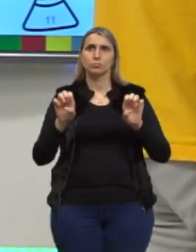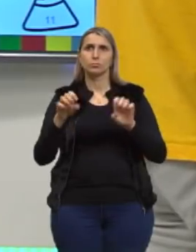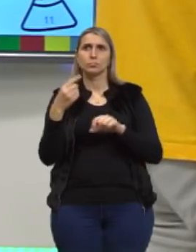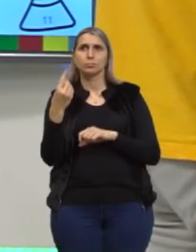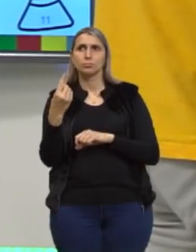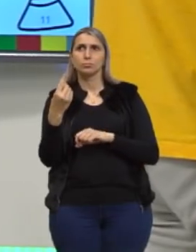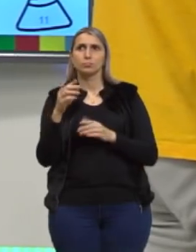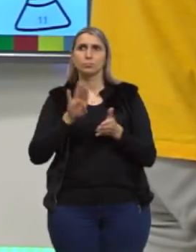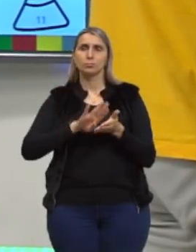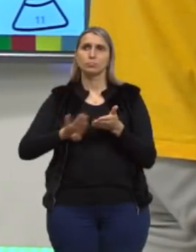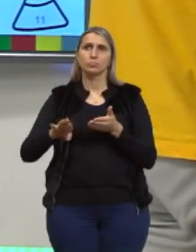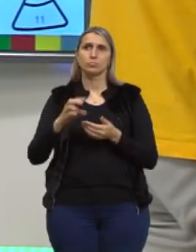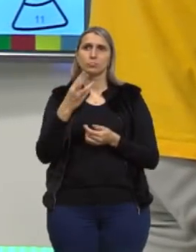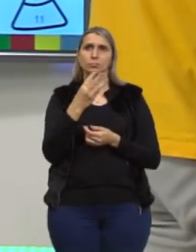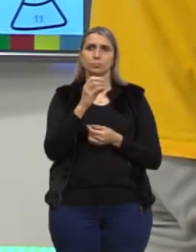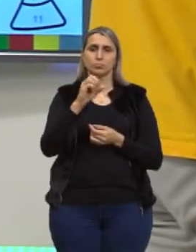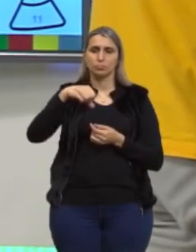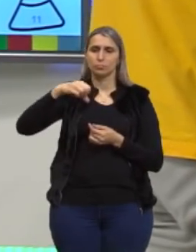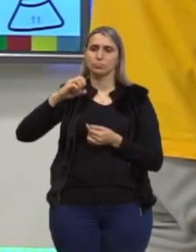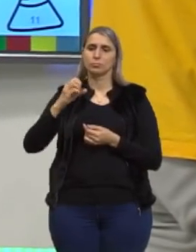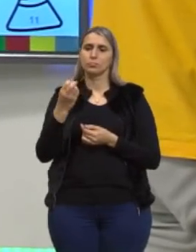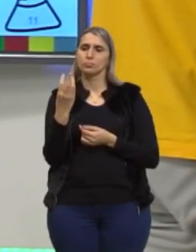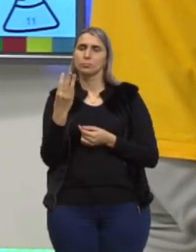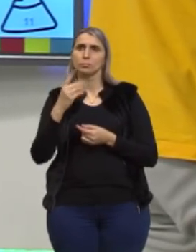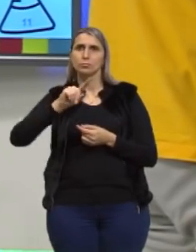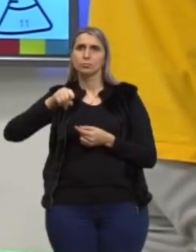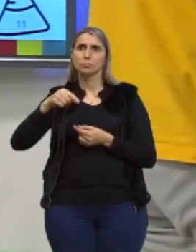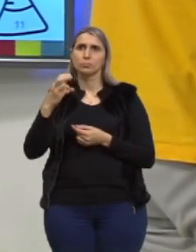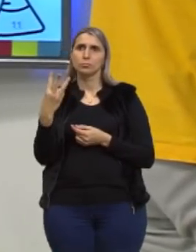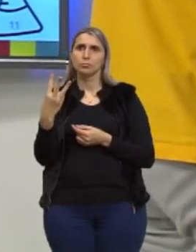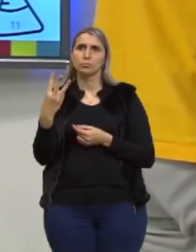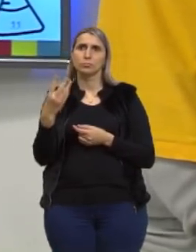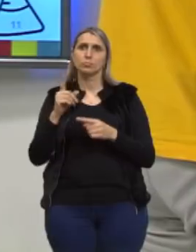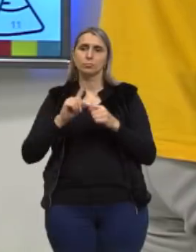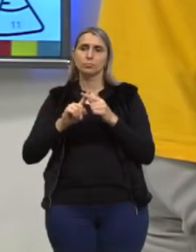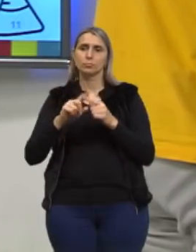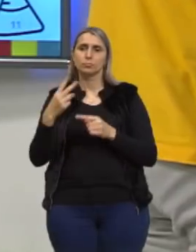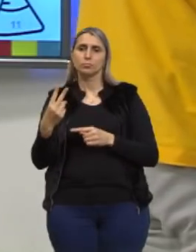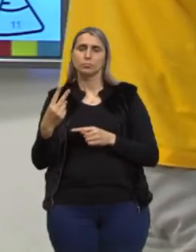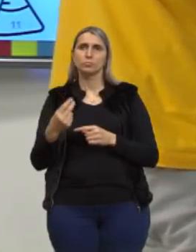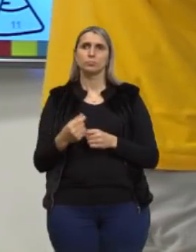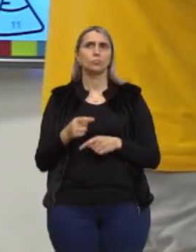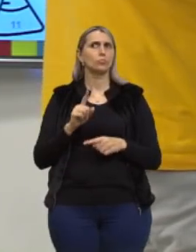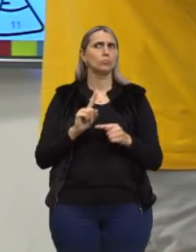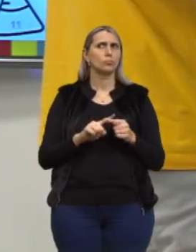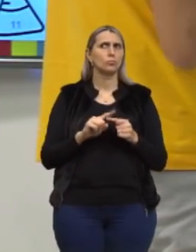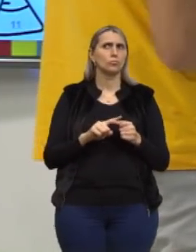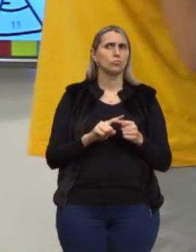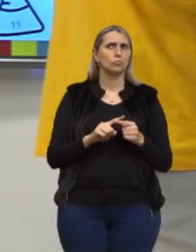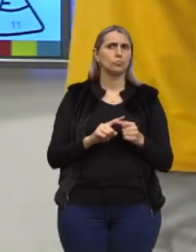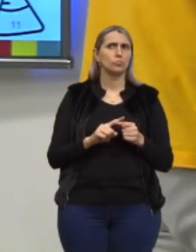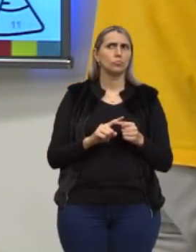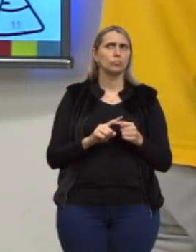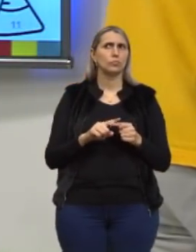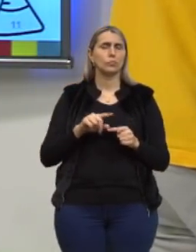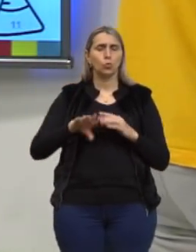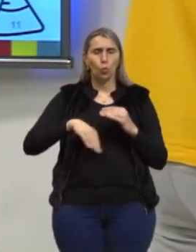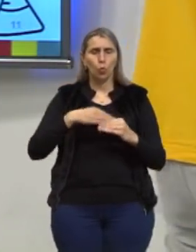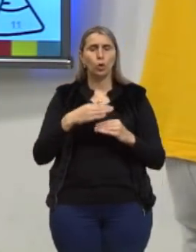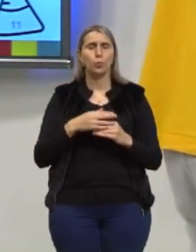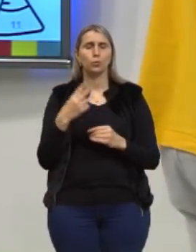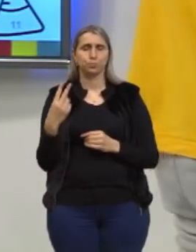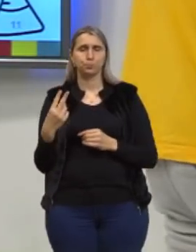um -393,5 3 x 2 porque o multipliquei ela toda por dois